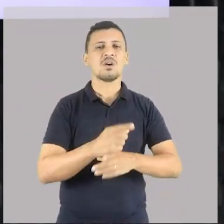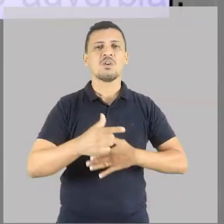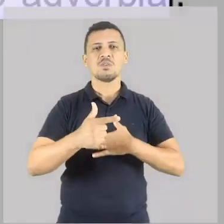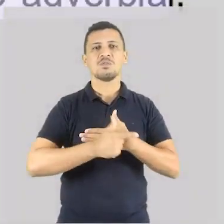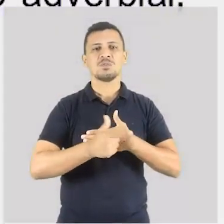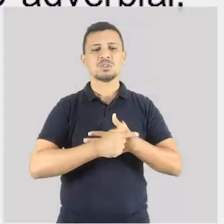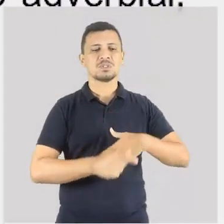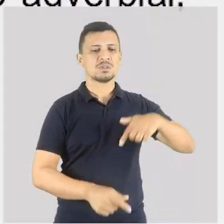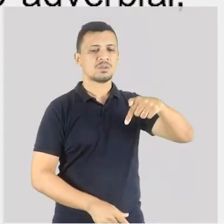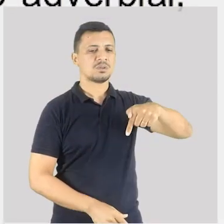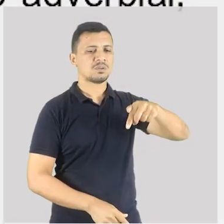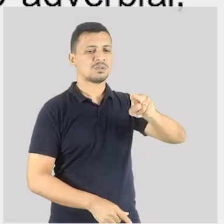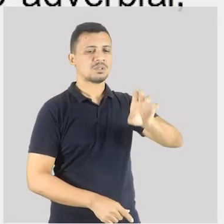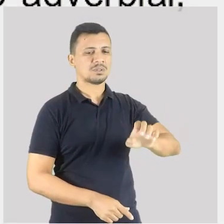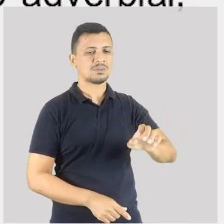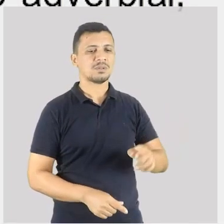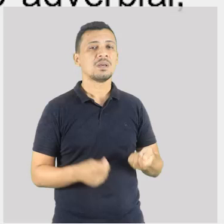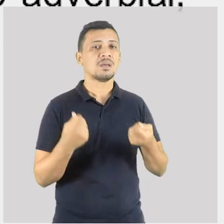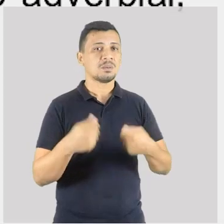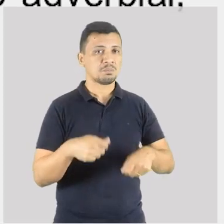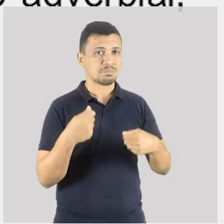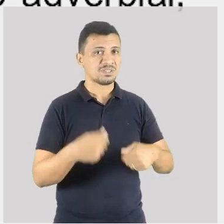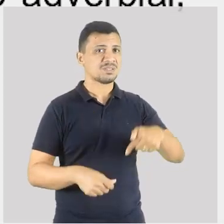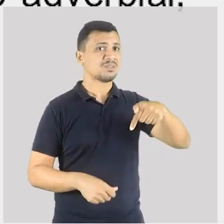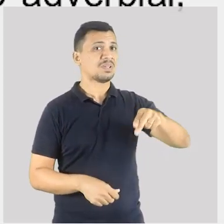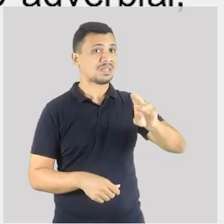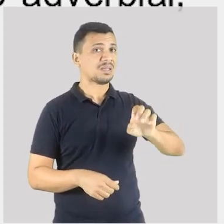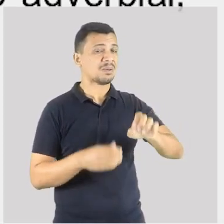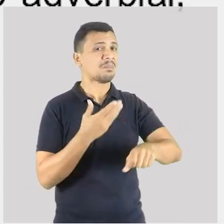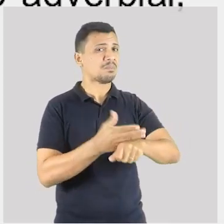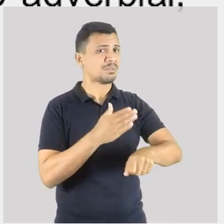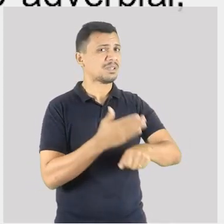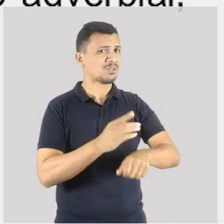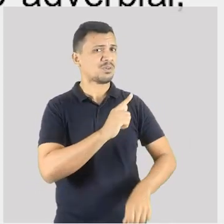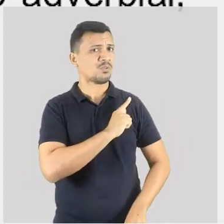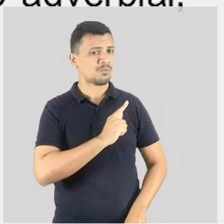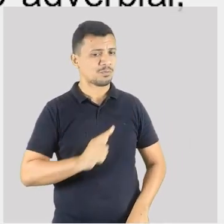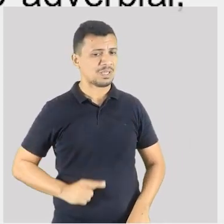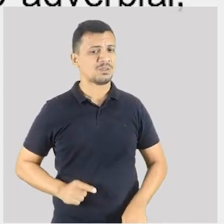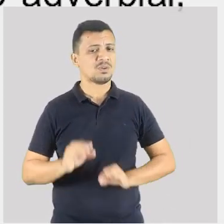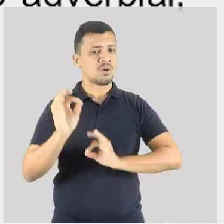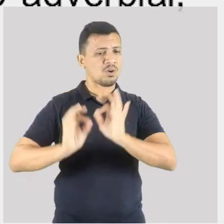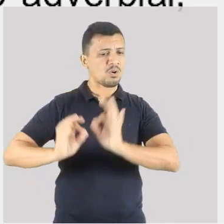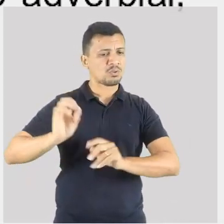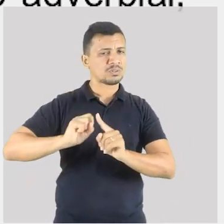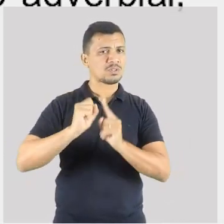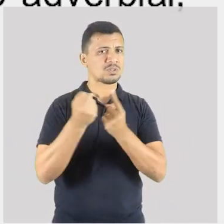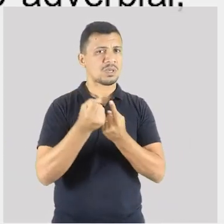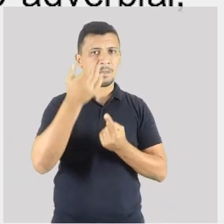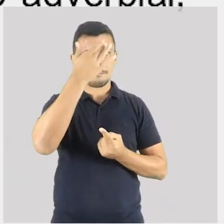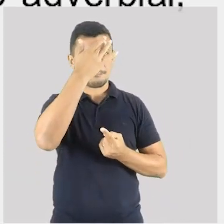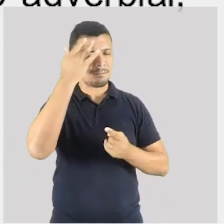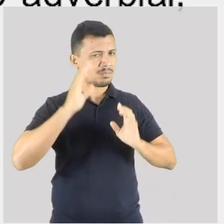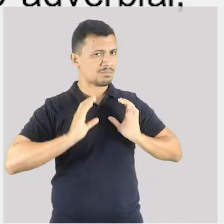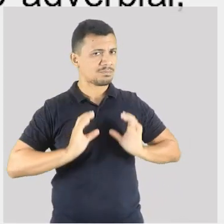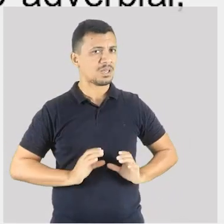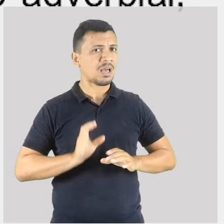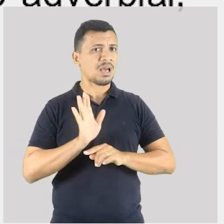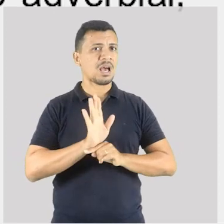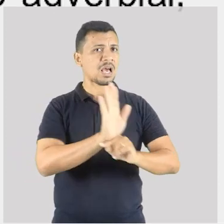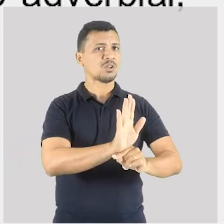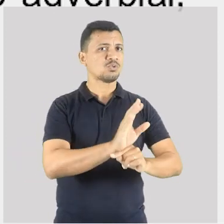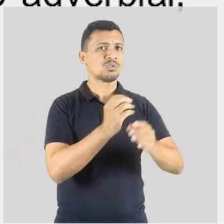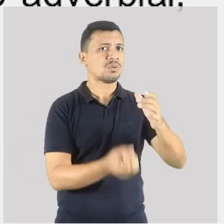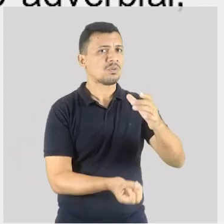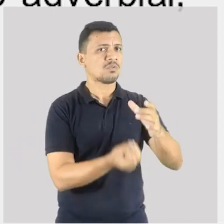Ela coloca aqui, ó, é preciso que a prática cotidiana dos governos, das organizações sociais e dos cidadãos ajude a formar